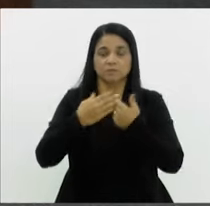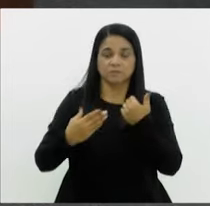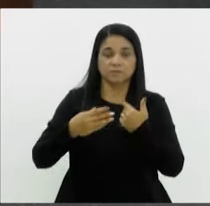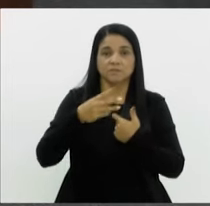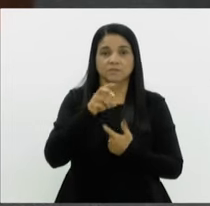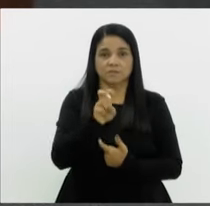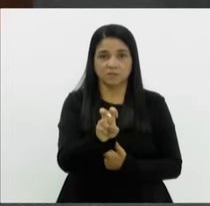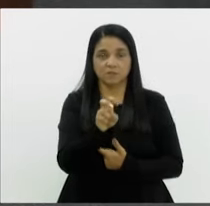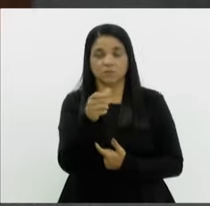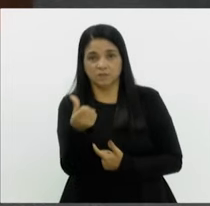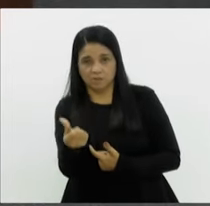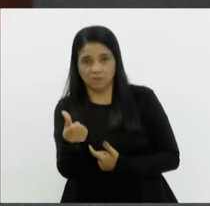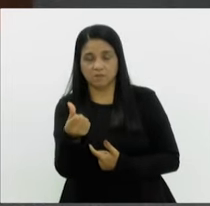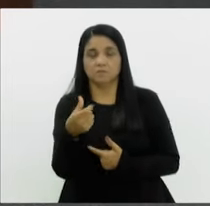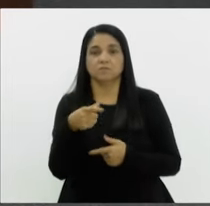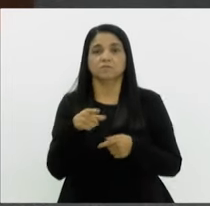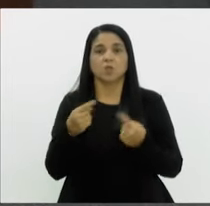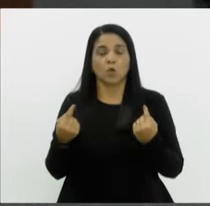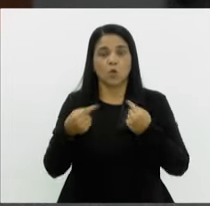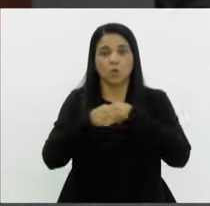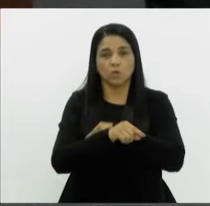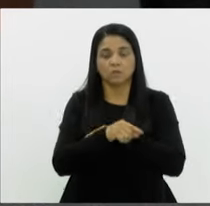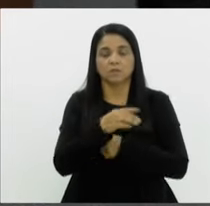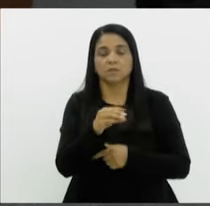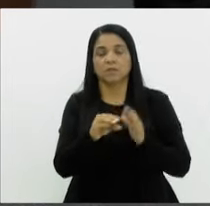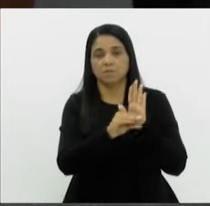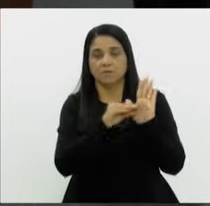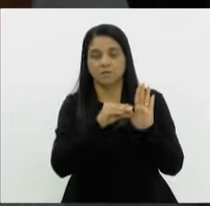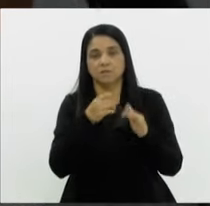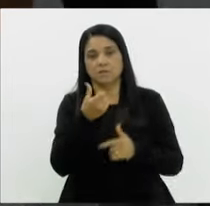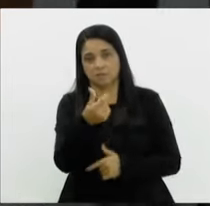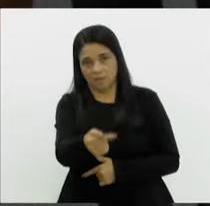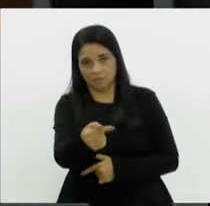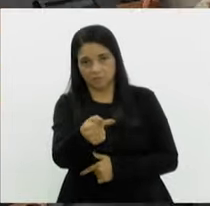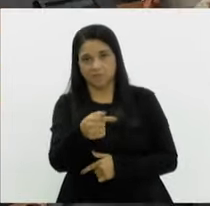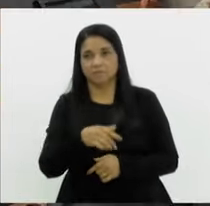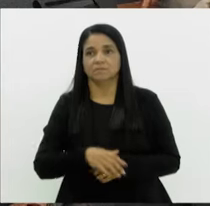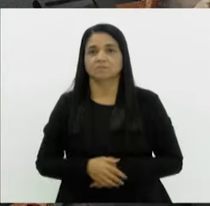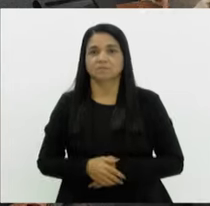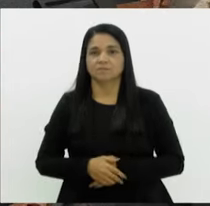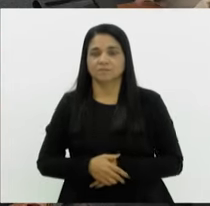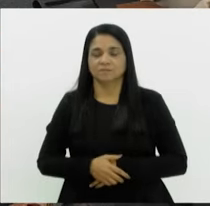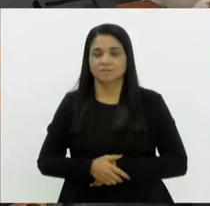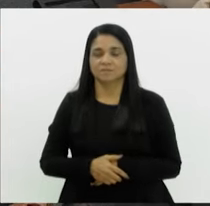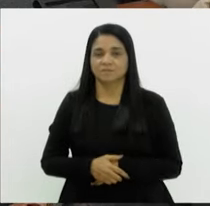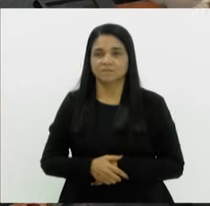emendas 5 e 6. Contrário à emenda número 7.